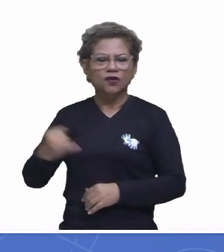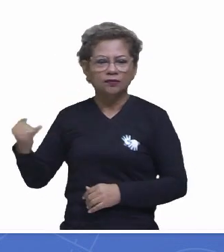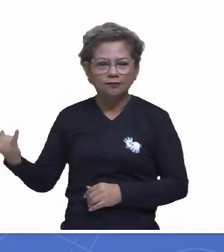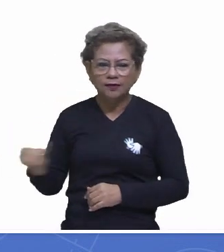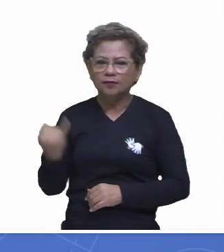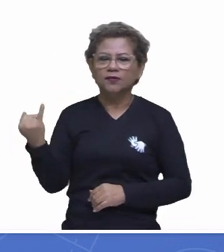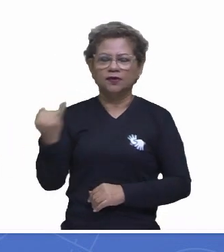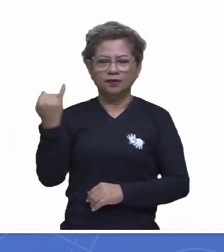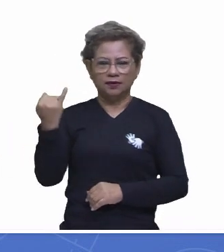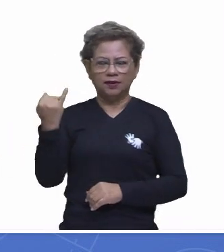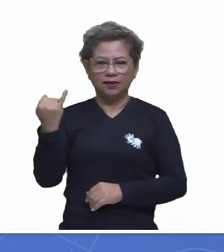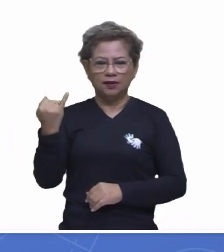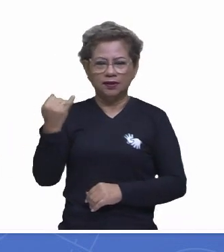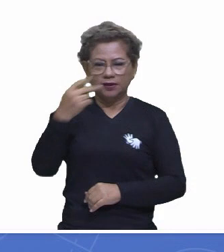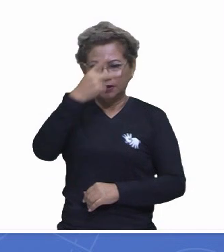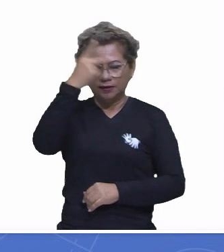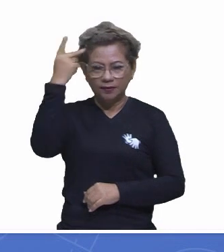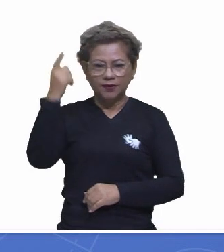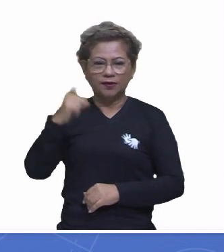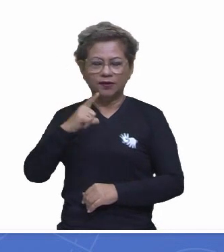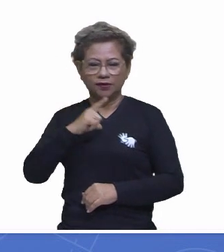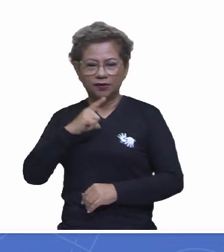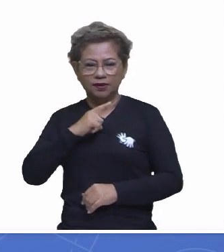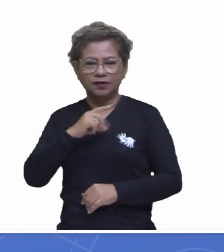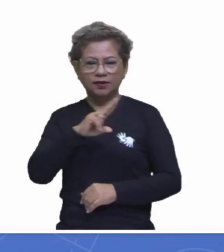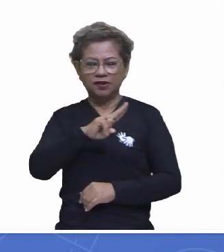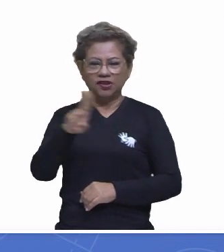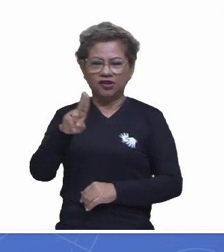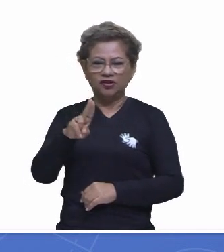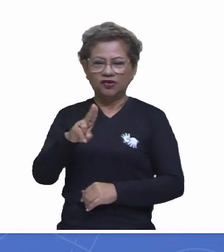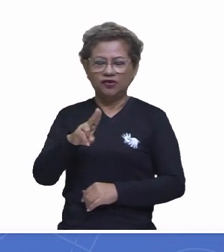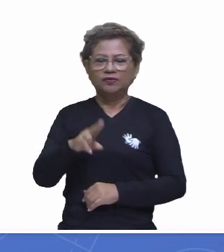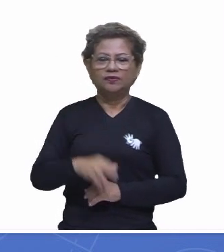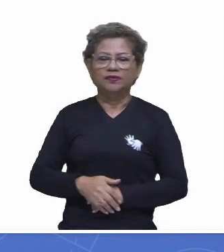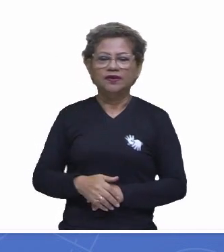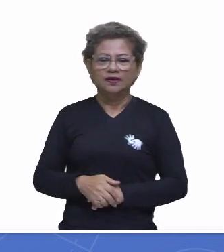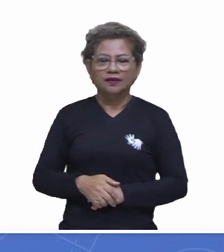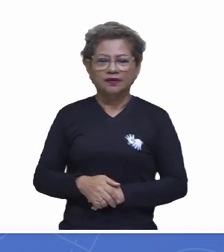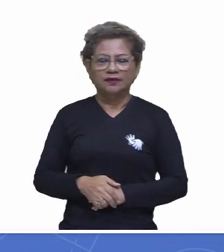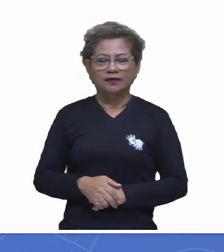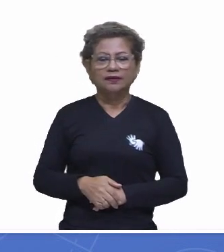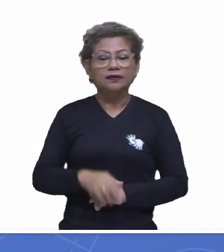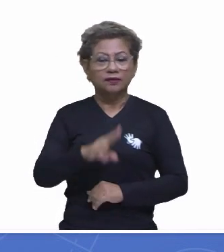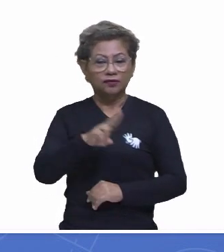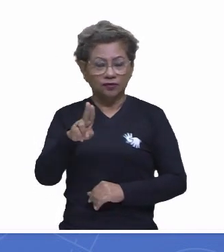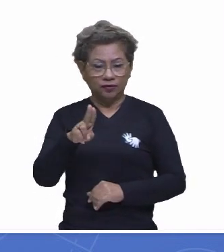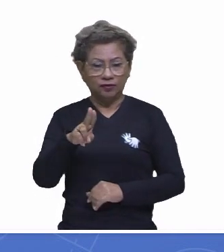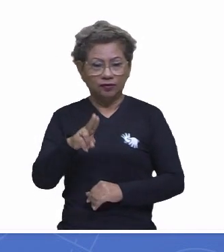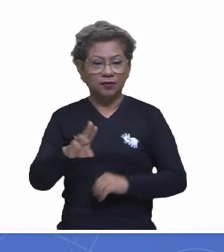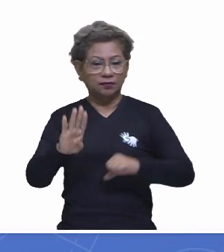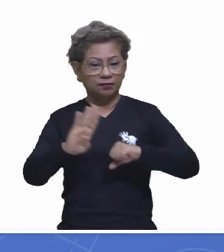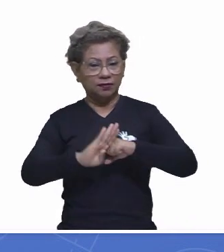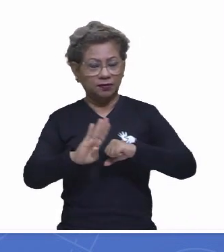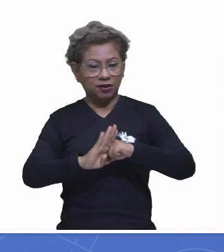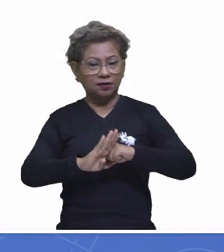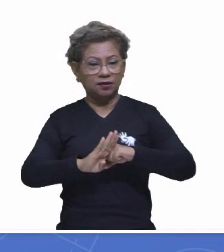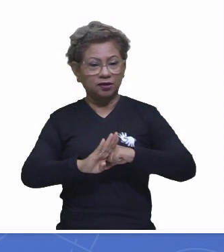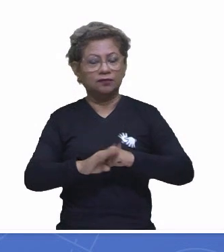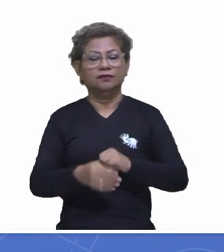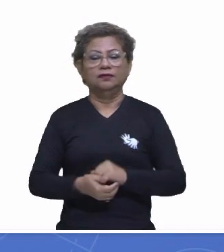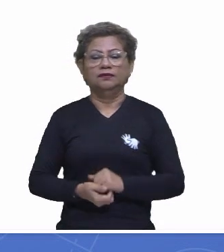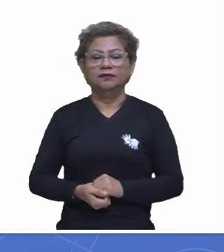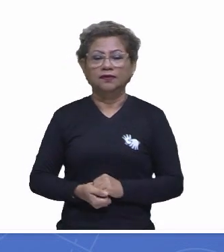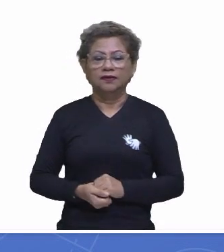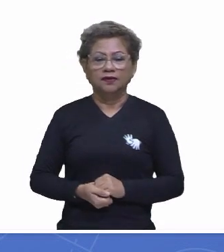do nome e não ficar brigando com ele. Percebo que eu tenho o substantivo nome citado aqui e